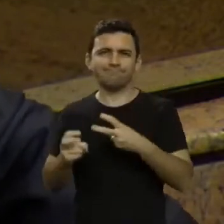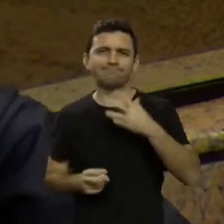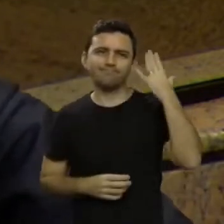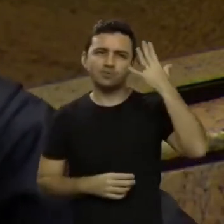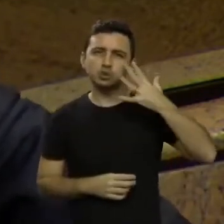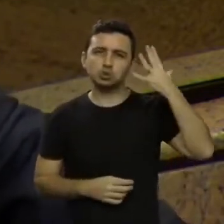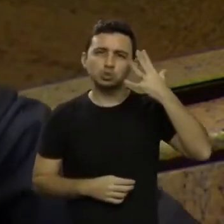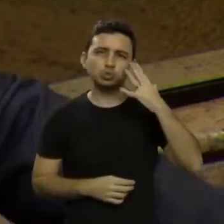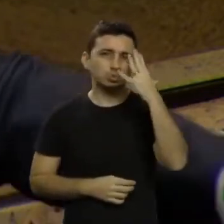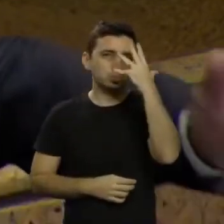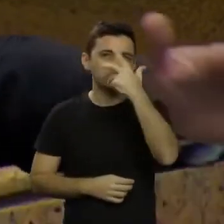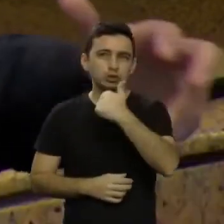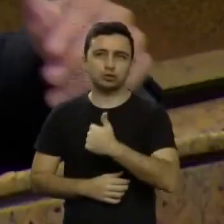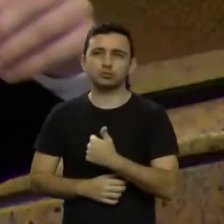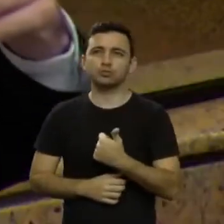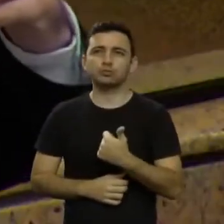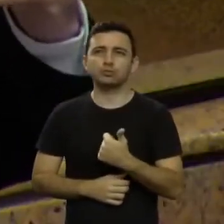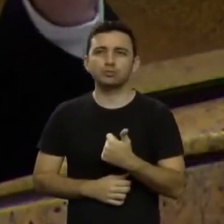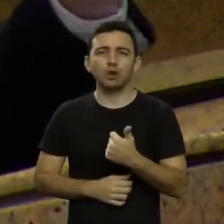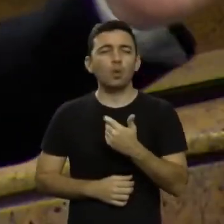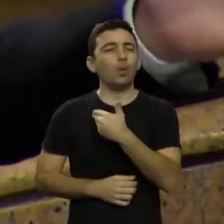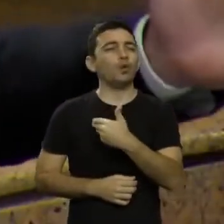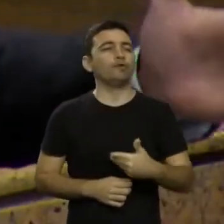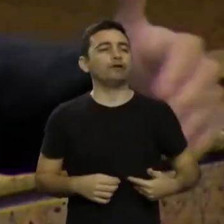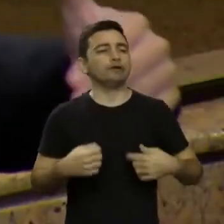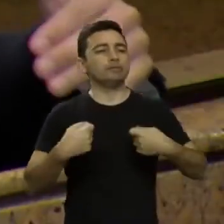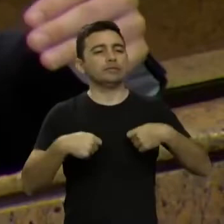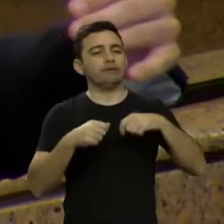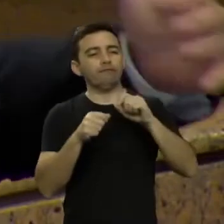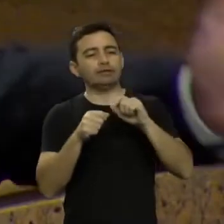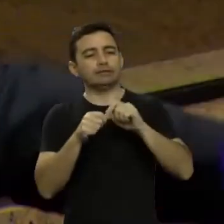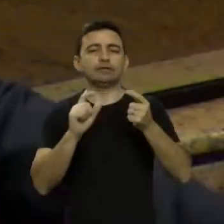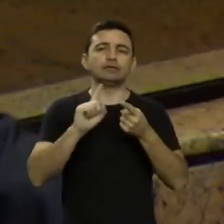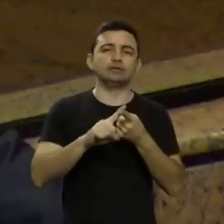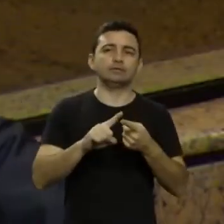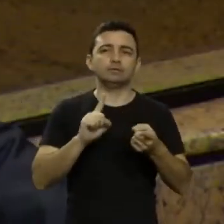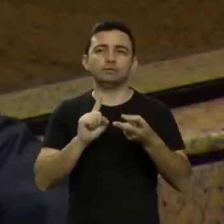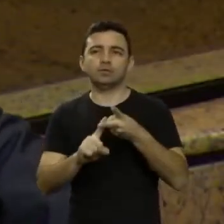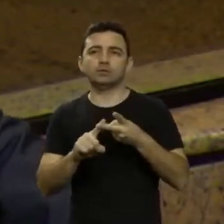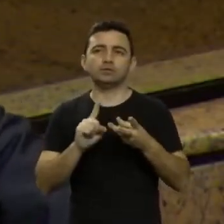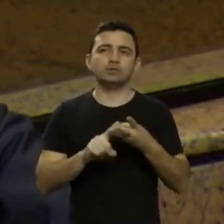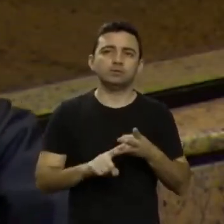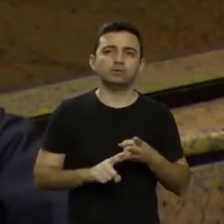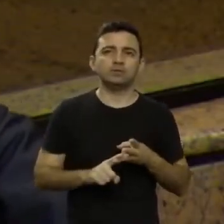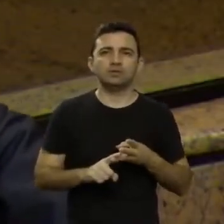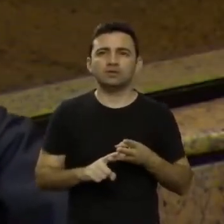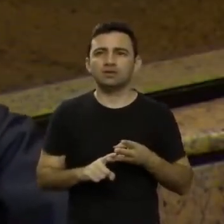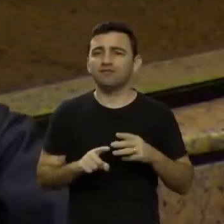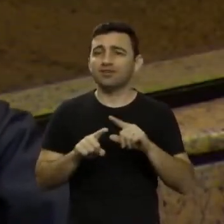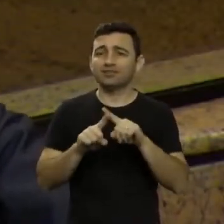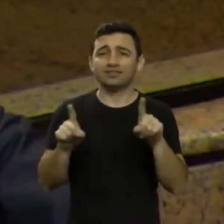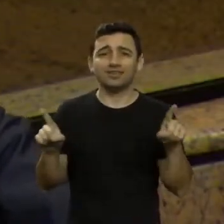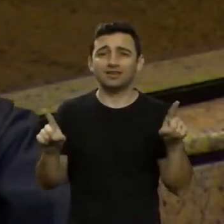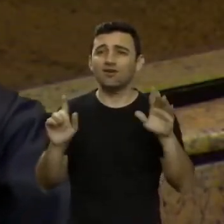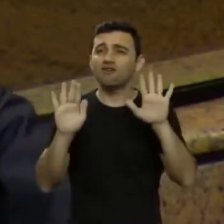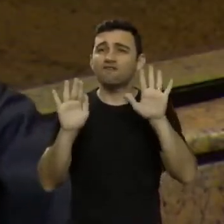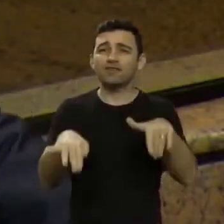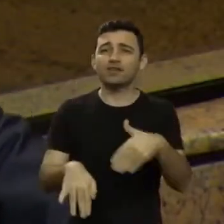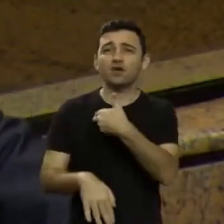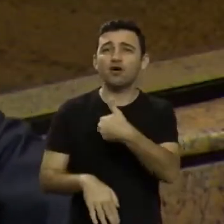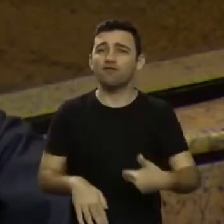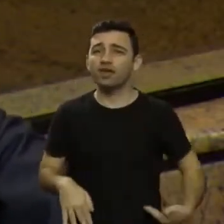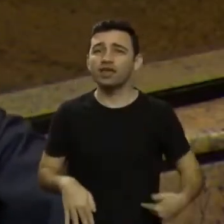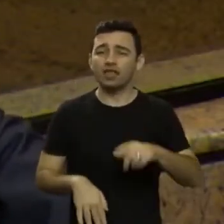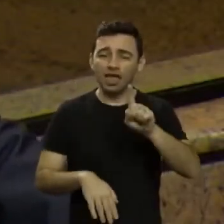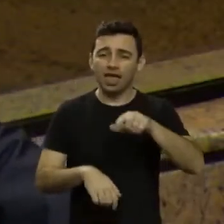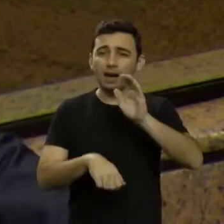aqui, dizendo, o governo deveria fazer isso, deveria fazer aquilo. Senhores, o fim do governo é o